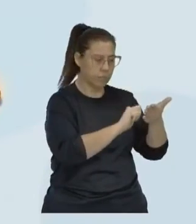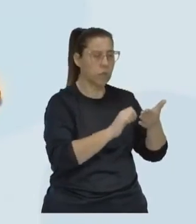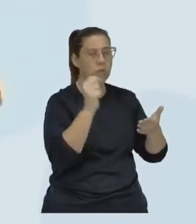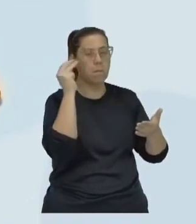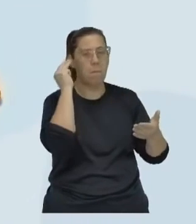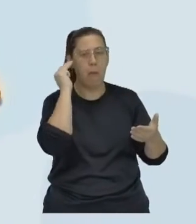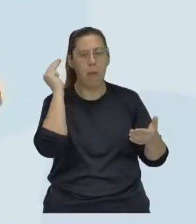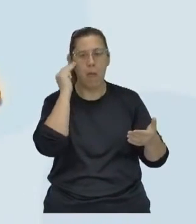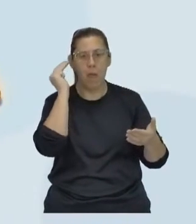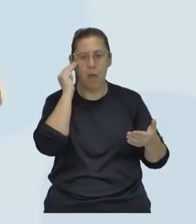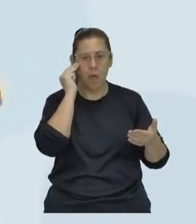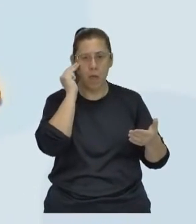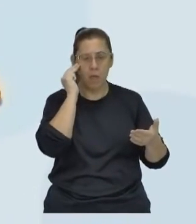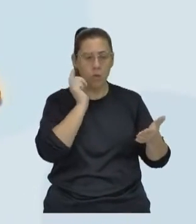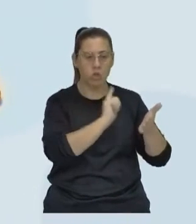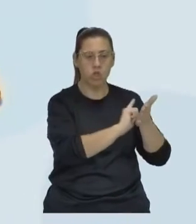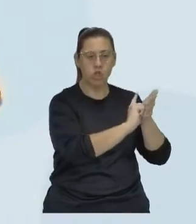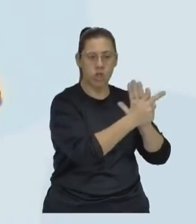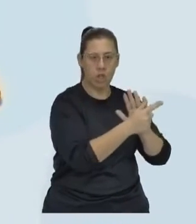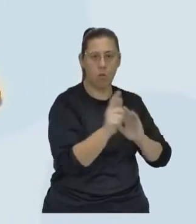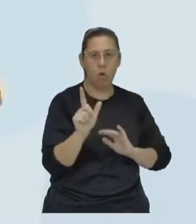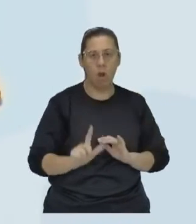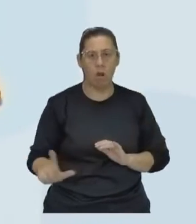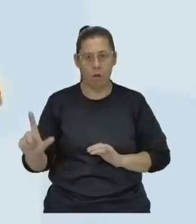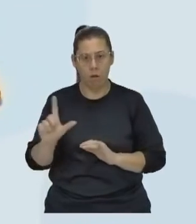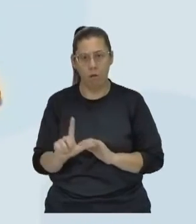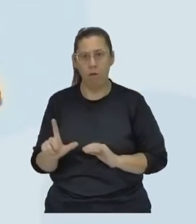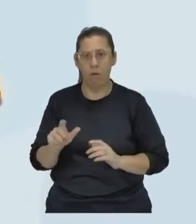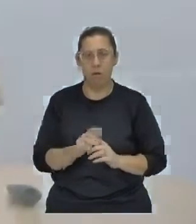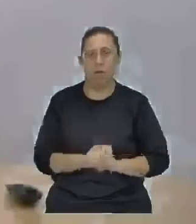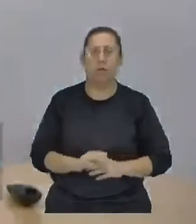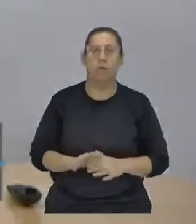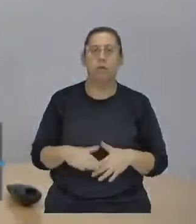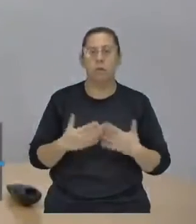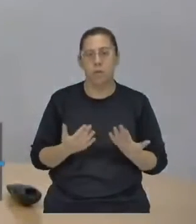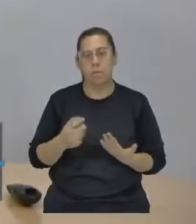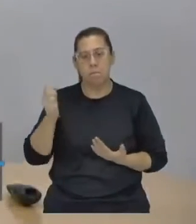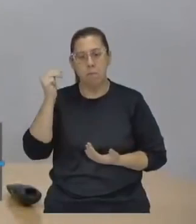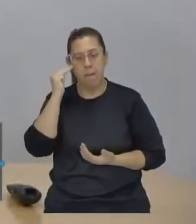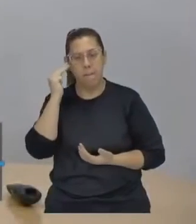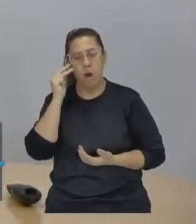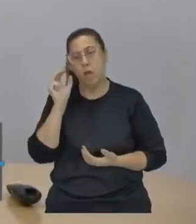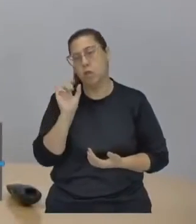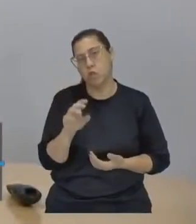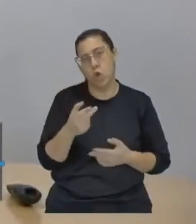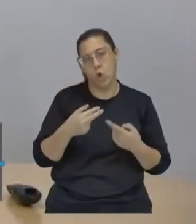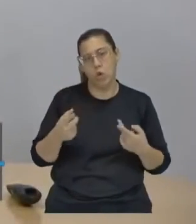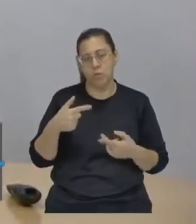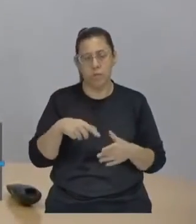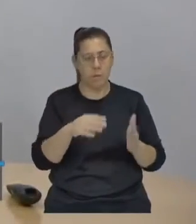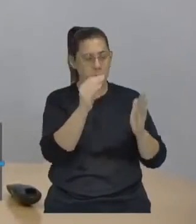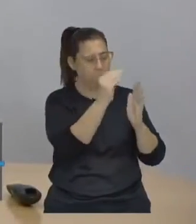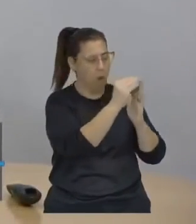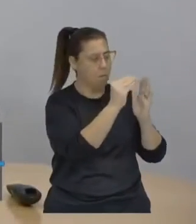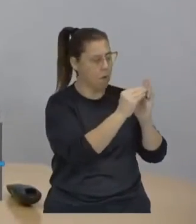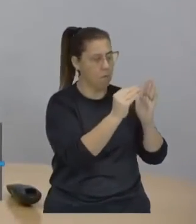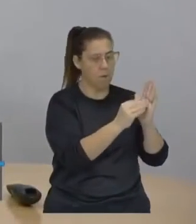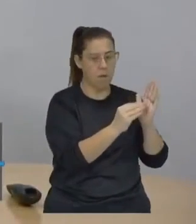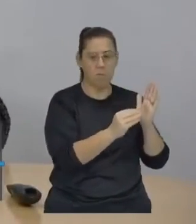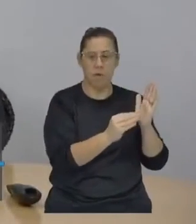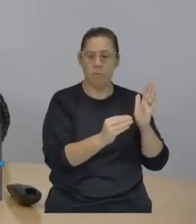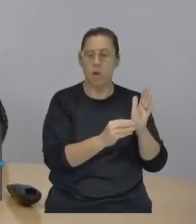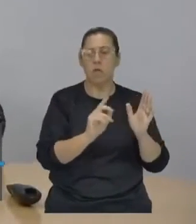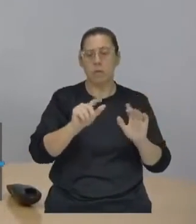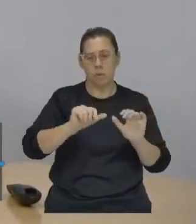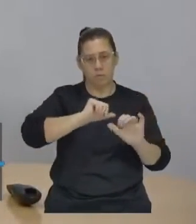memórias, no gênero literário, porque enquanto memória são só coisas que você vai citando, depois você transforma isso,